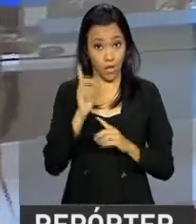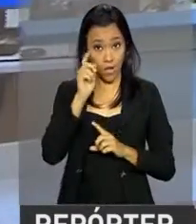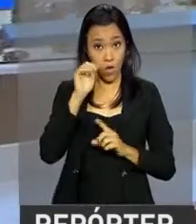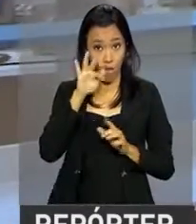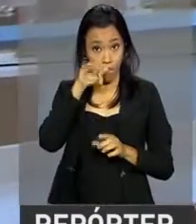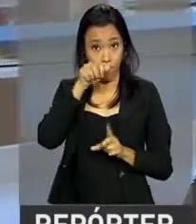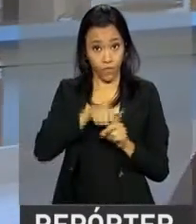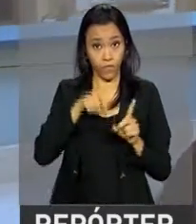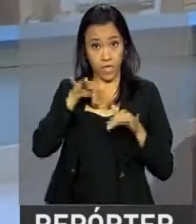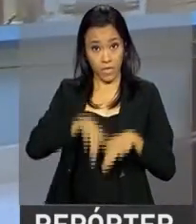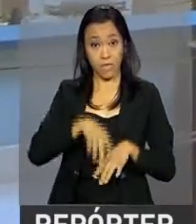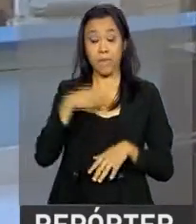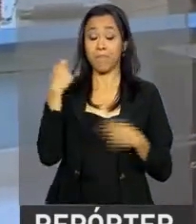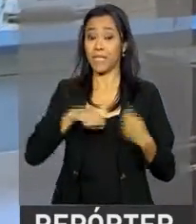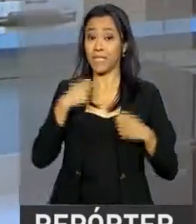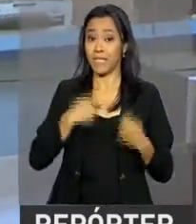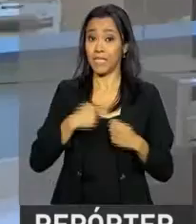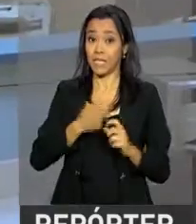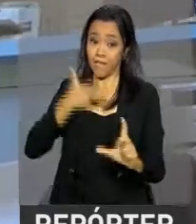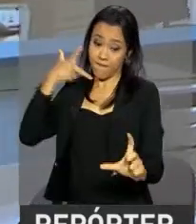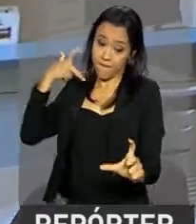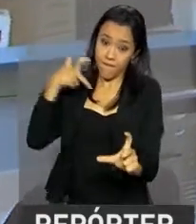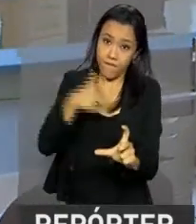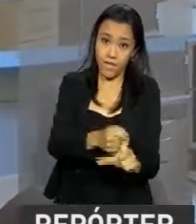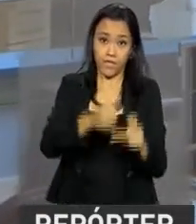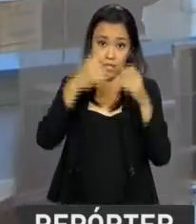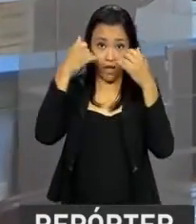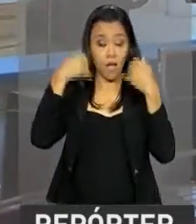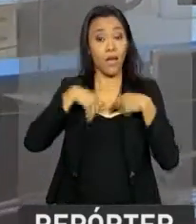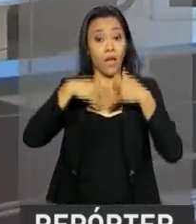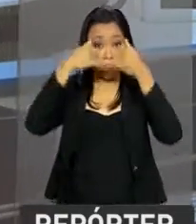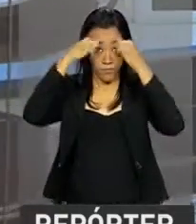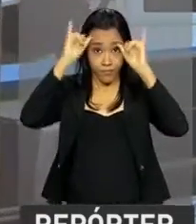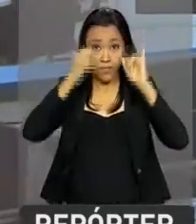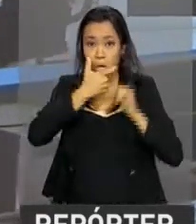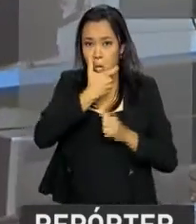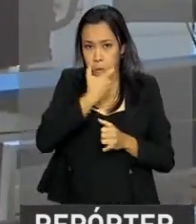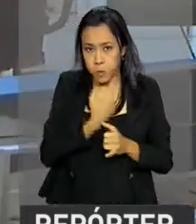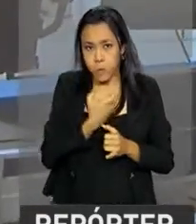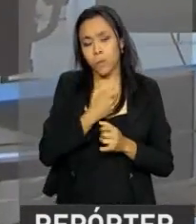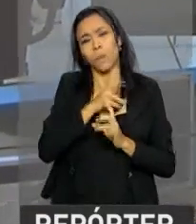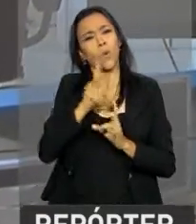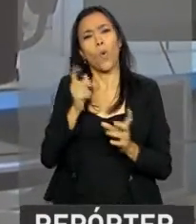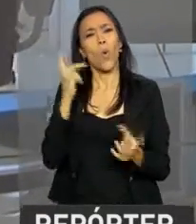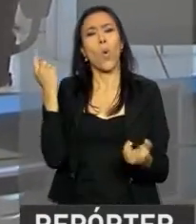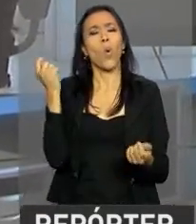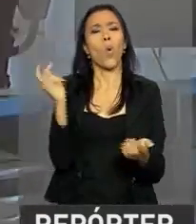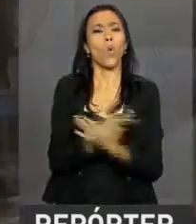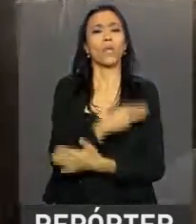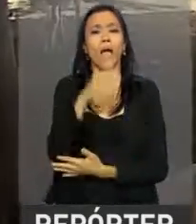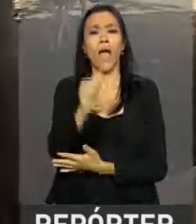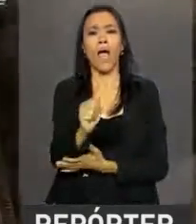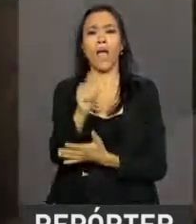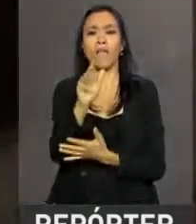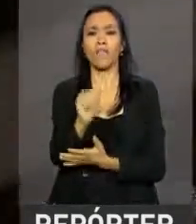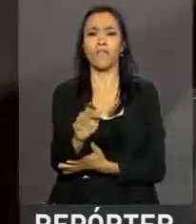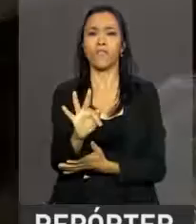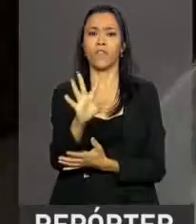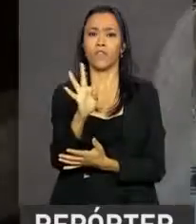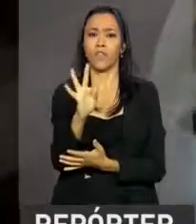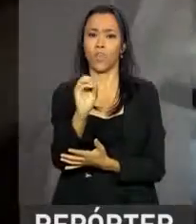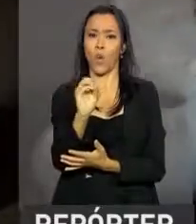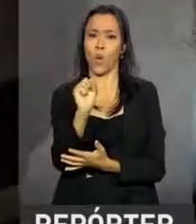produtores devem vacinar o gado bovino e de búfalos contra a febre aftosa a segunda etapa da campanha